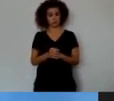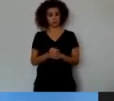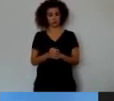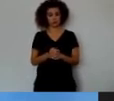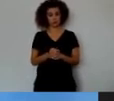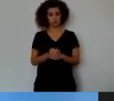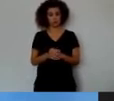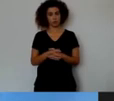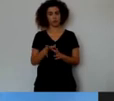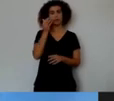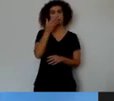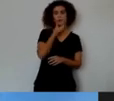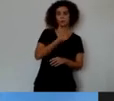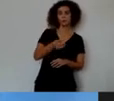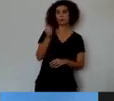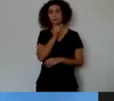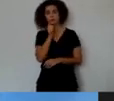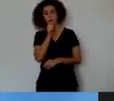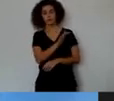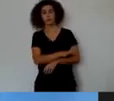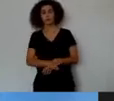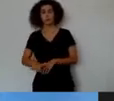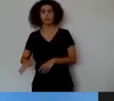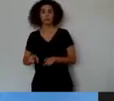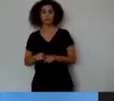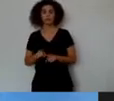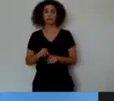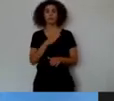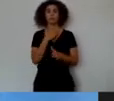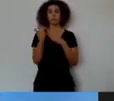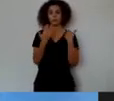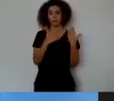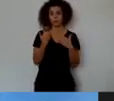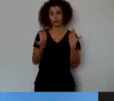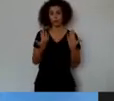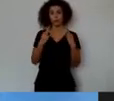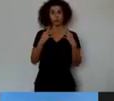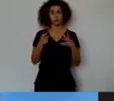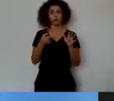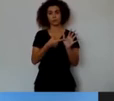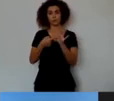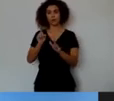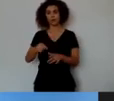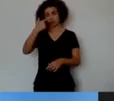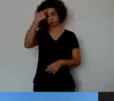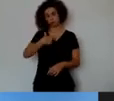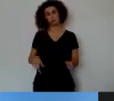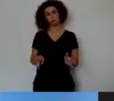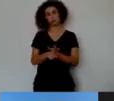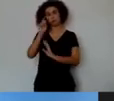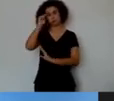meninas, meninos, né, que foram assassinados nesses dias. Então, assim, o que está sendo visto é o corpo negro. Né, e talvez